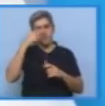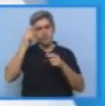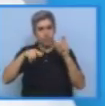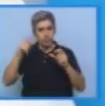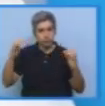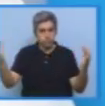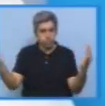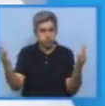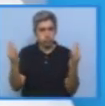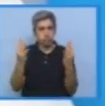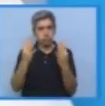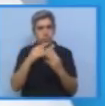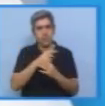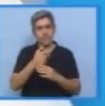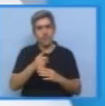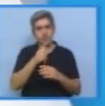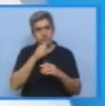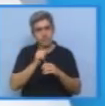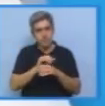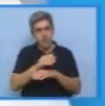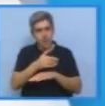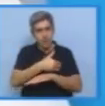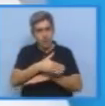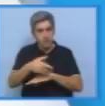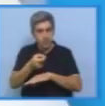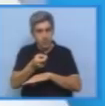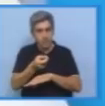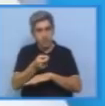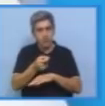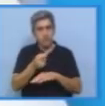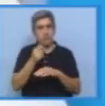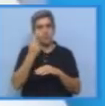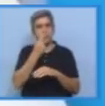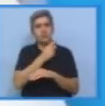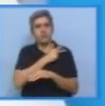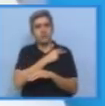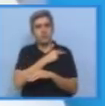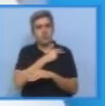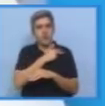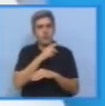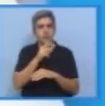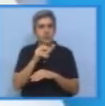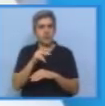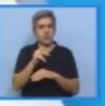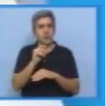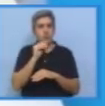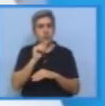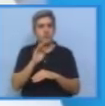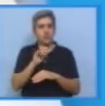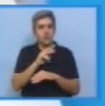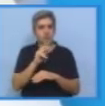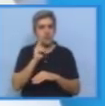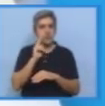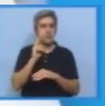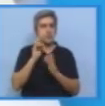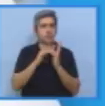ele deteve-se à beira-mar. Chegou então um dos chefes da sinagoga, chamado Jairo. Ao ver Jesus, caiu a seus